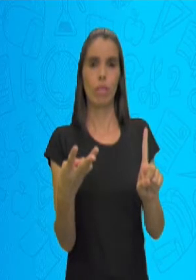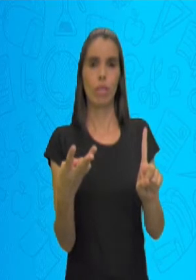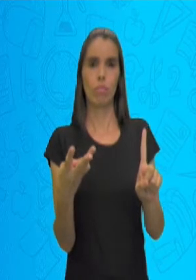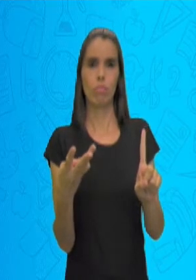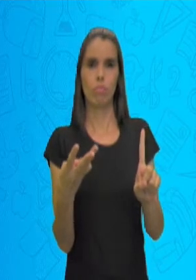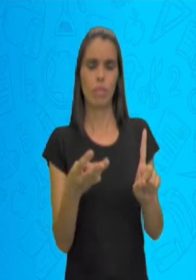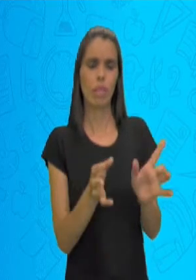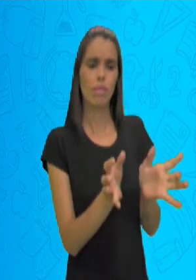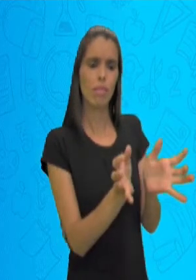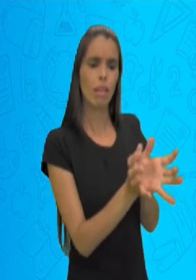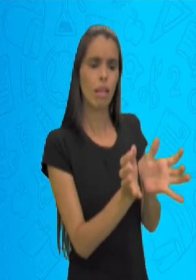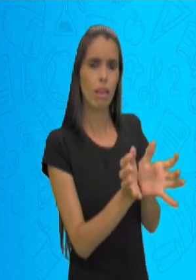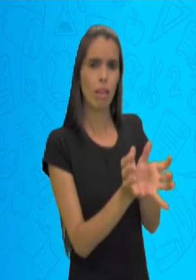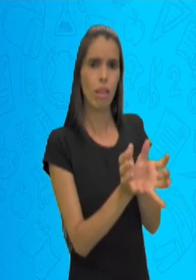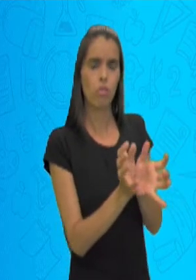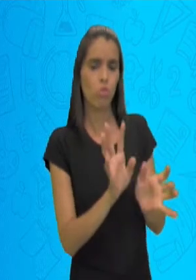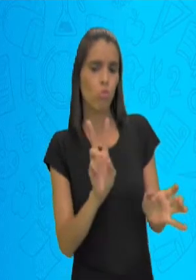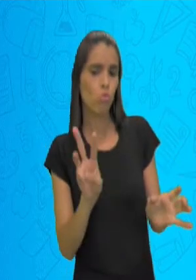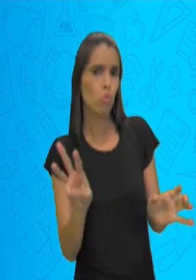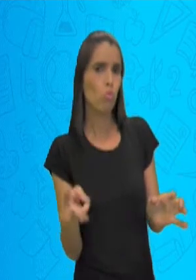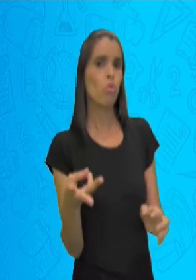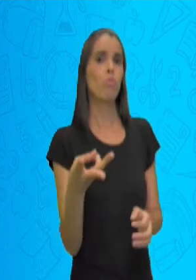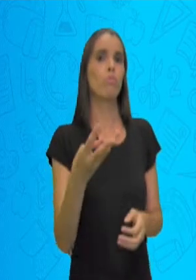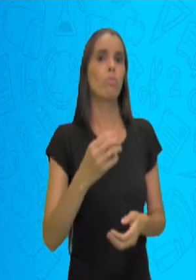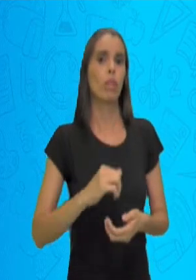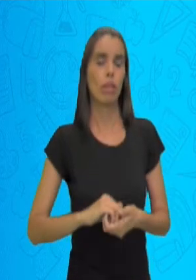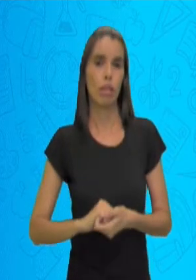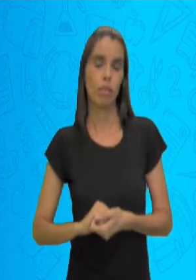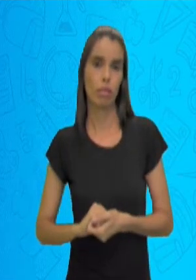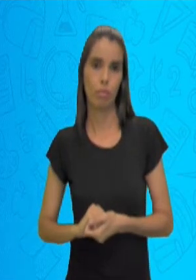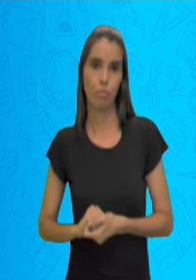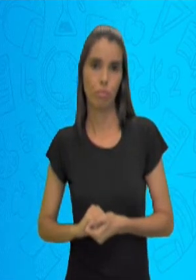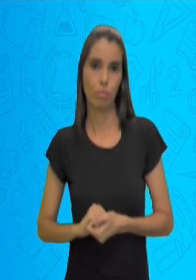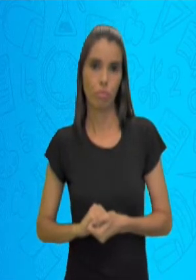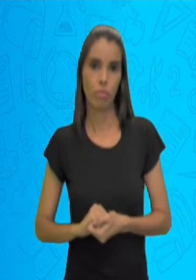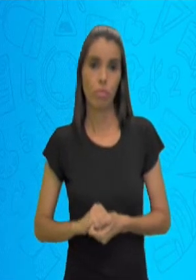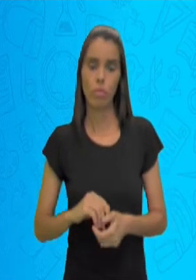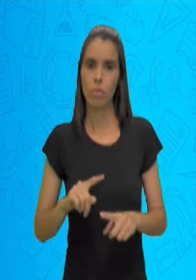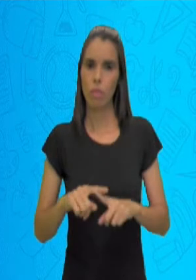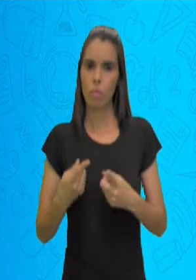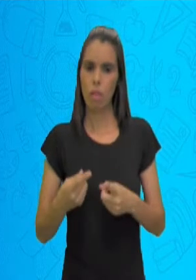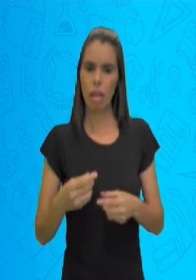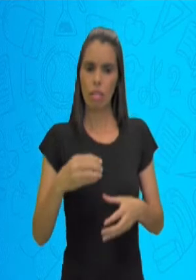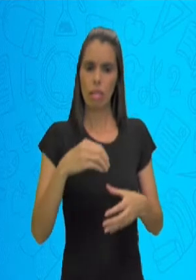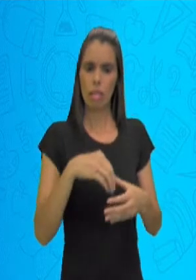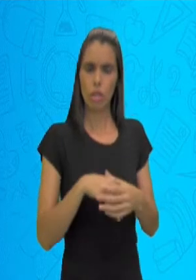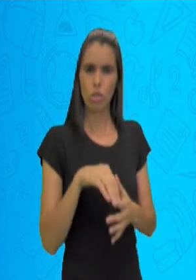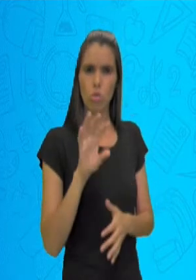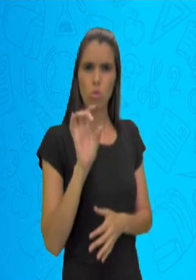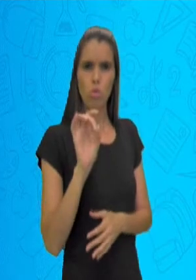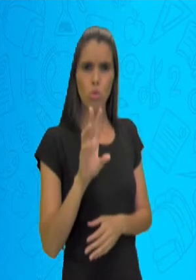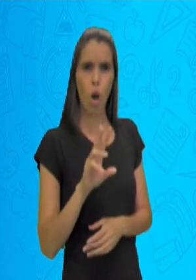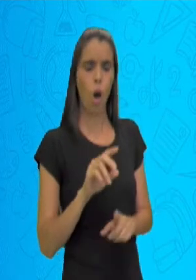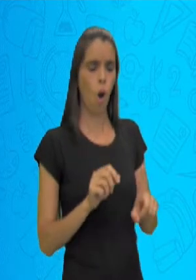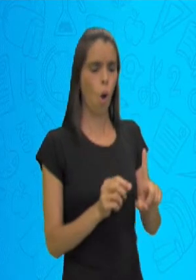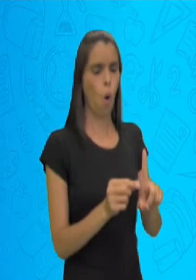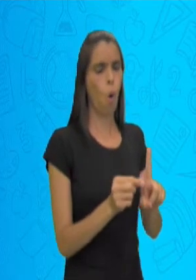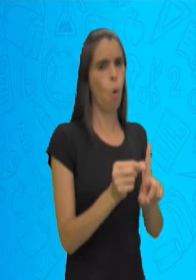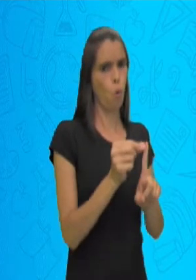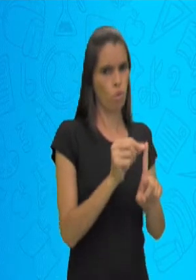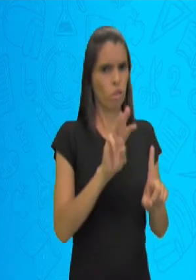dos milhares. Só que ela é composta só pela unidade de milhar? Não, por quê? Aqui não está falando, a